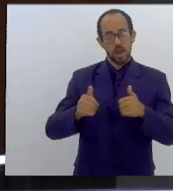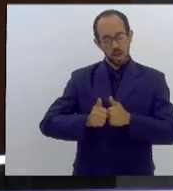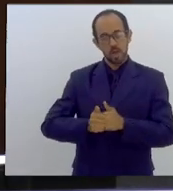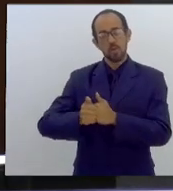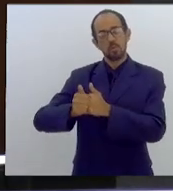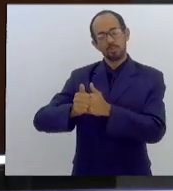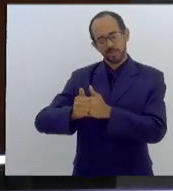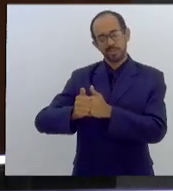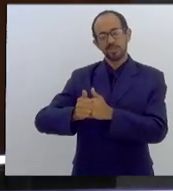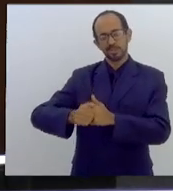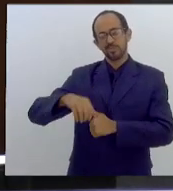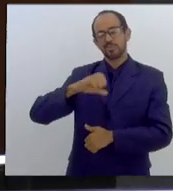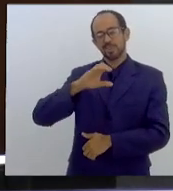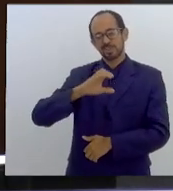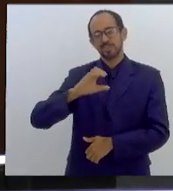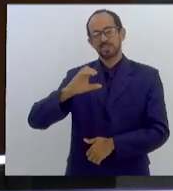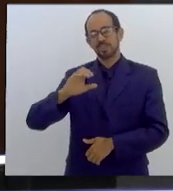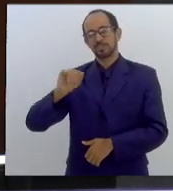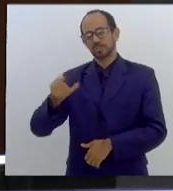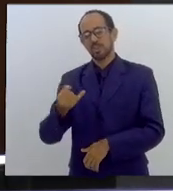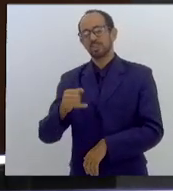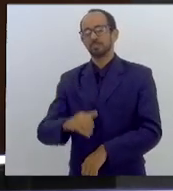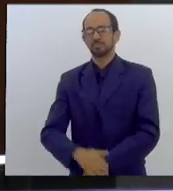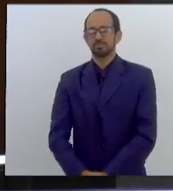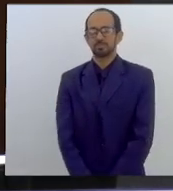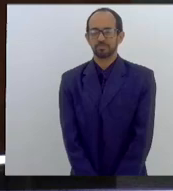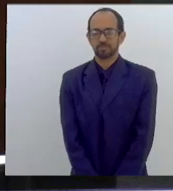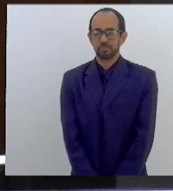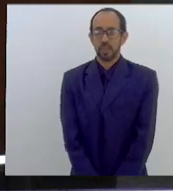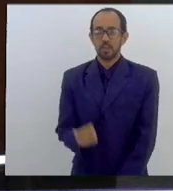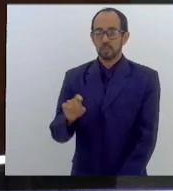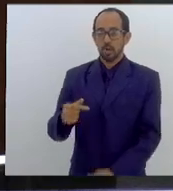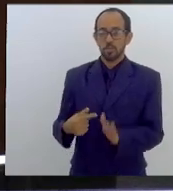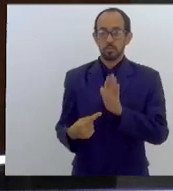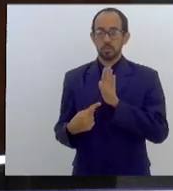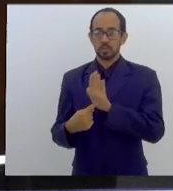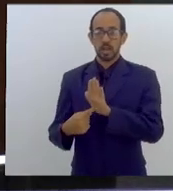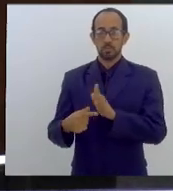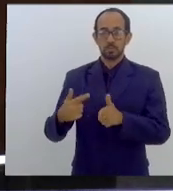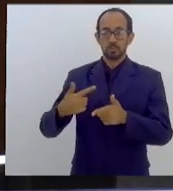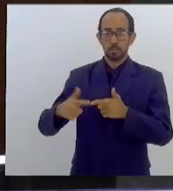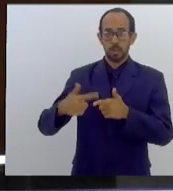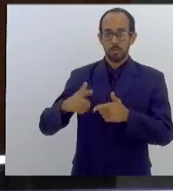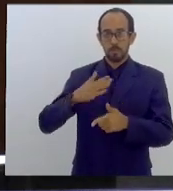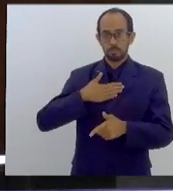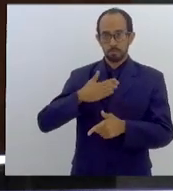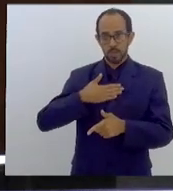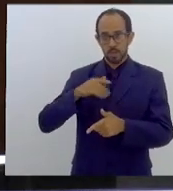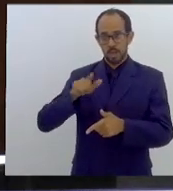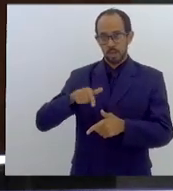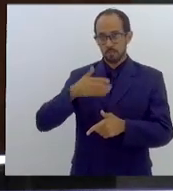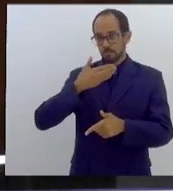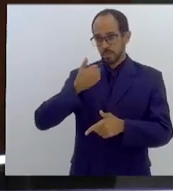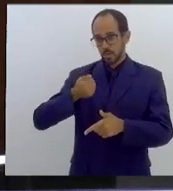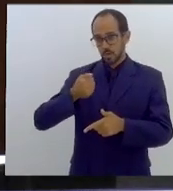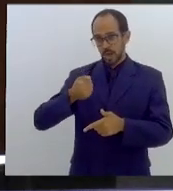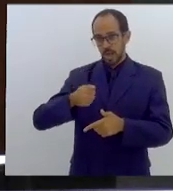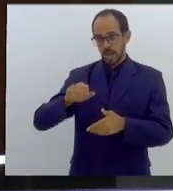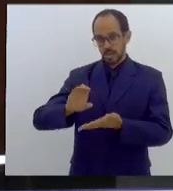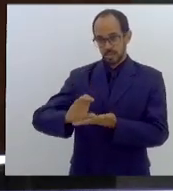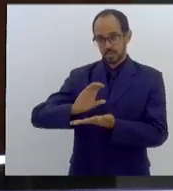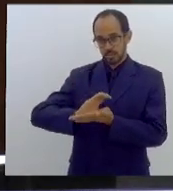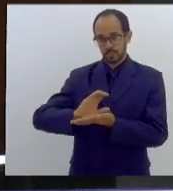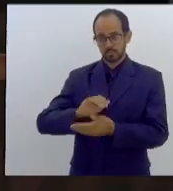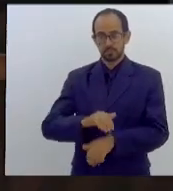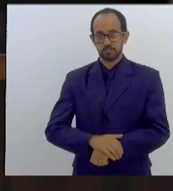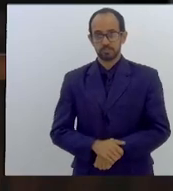acompanhando o parecer da CCJ. Só para mostrar claramente que o meu problema é melhorar a receita, só isso. Nosso. Deputado